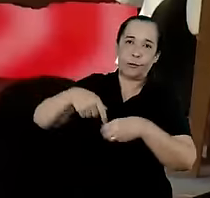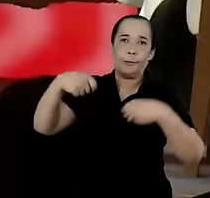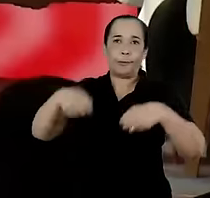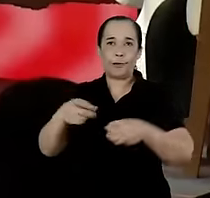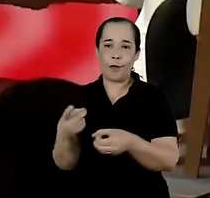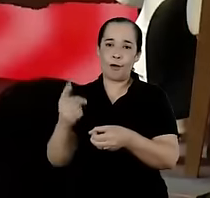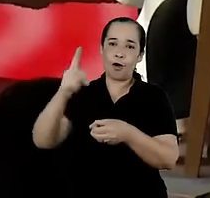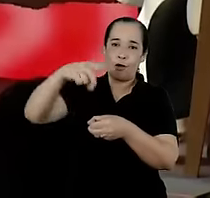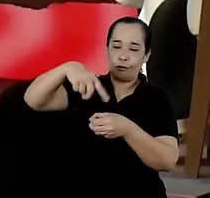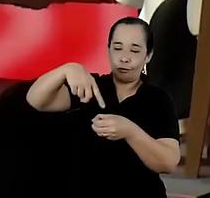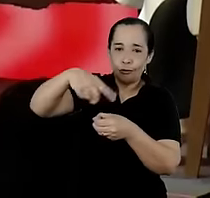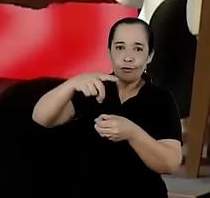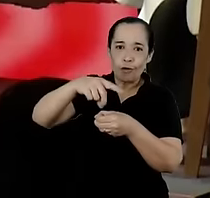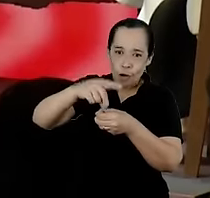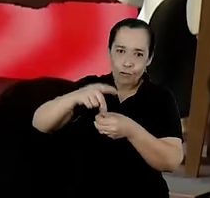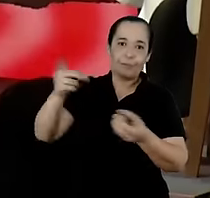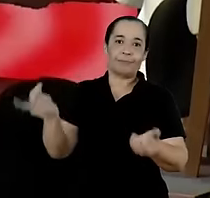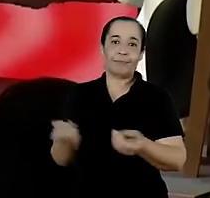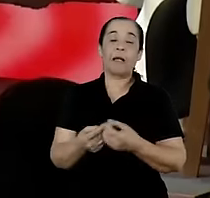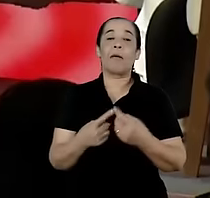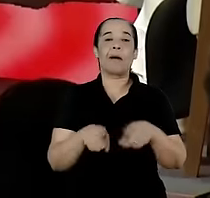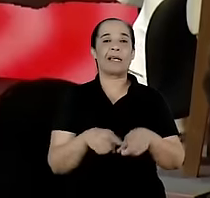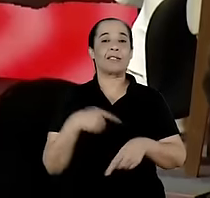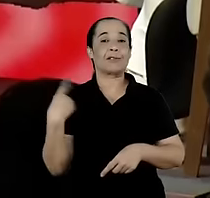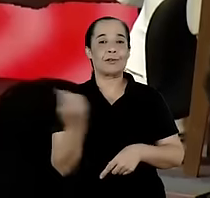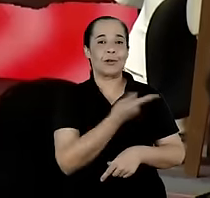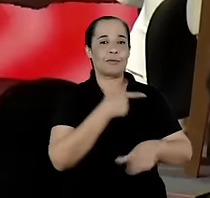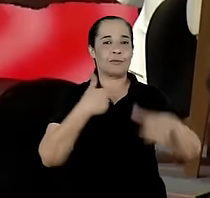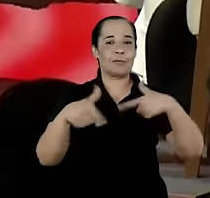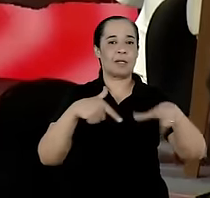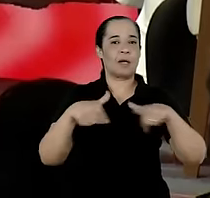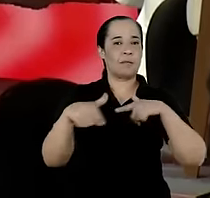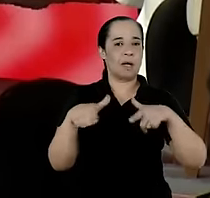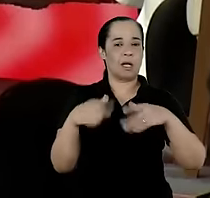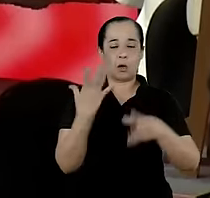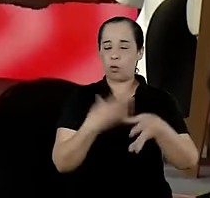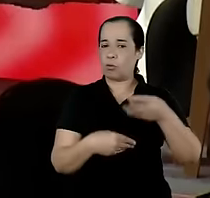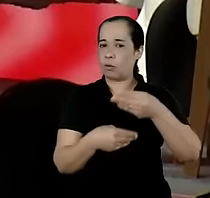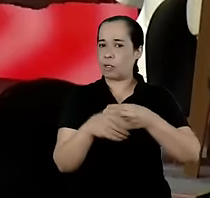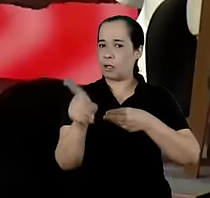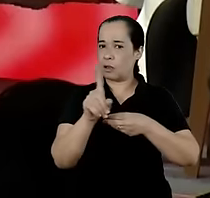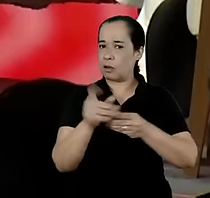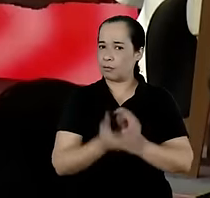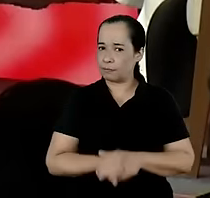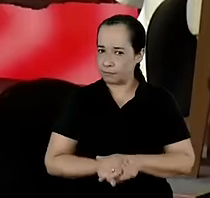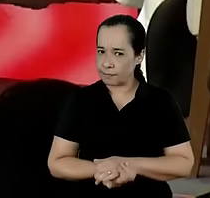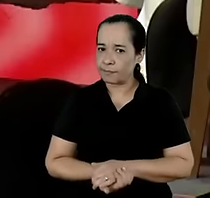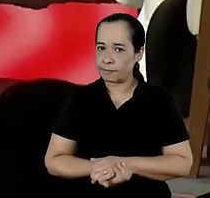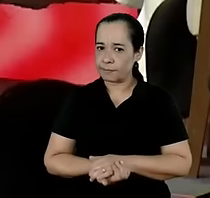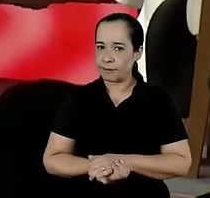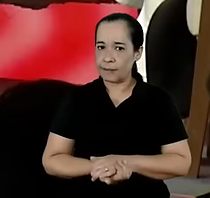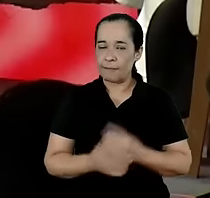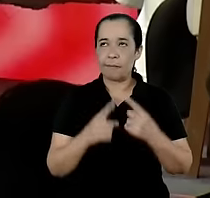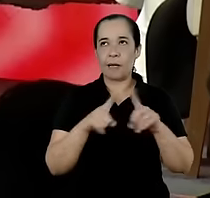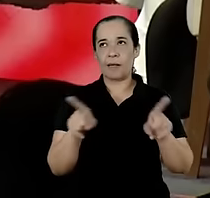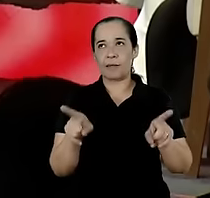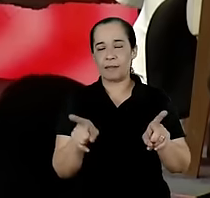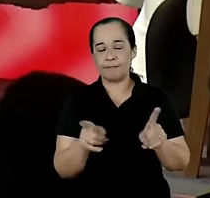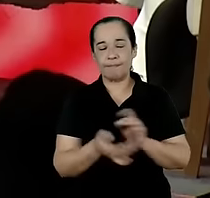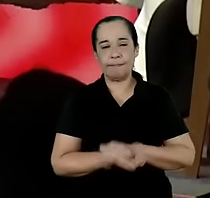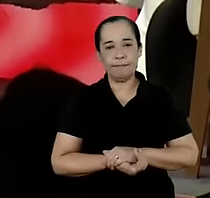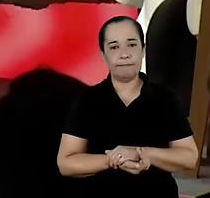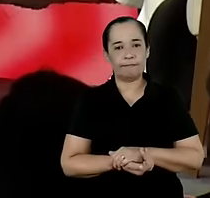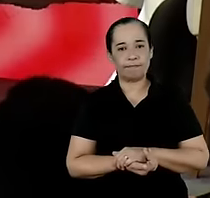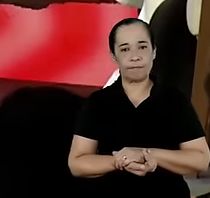eh por enquanto a gente não trabalha com uma escalada adicional tá eh mas assim eh o risco tá